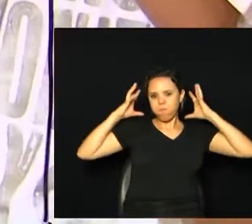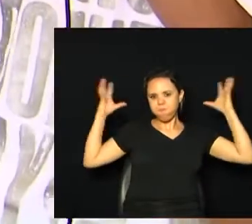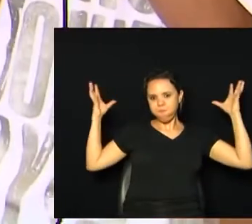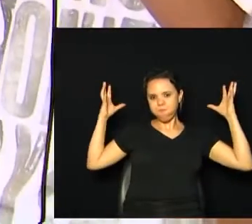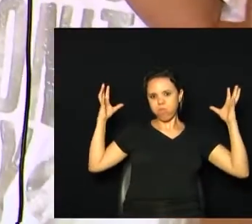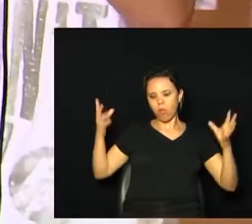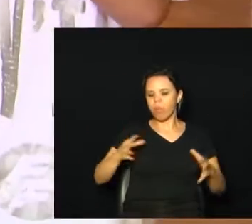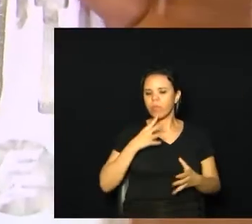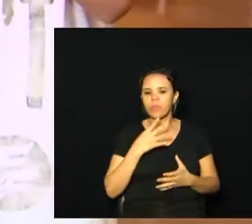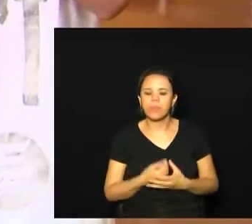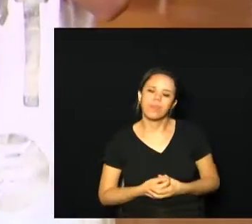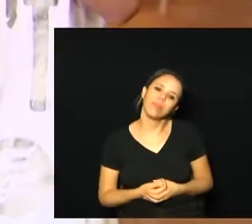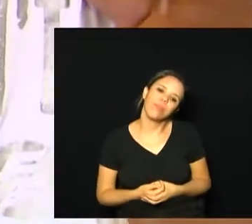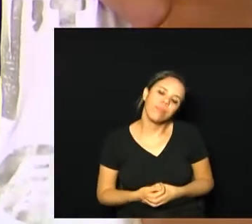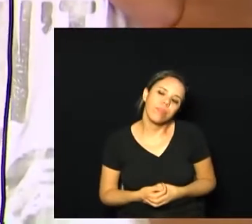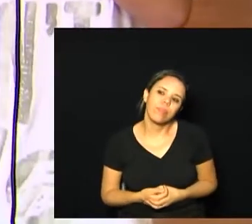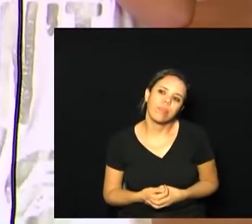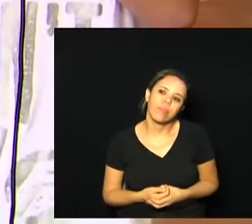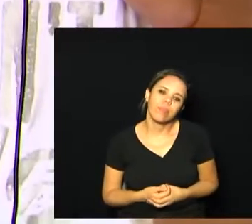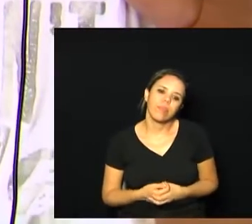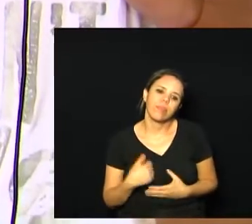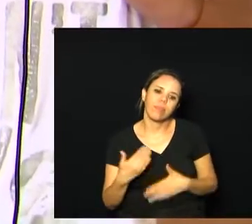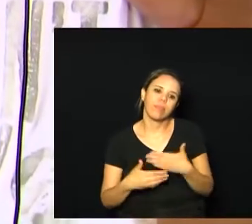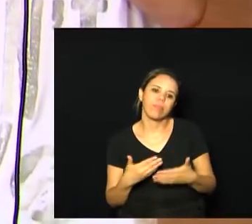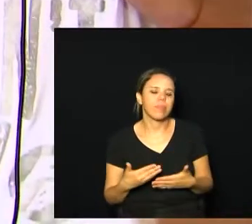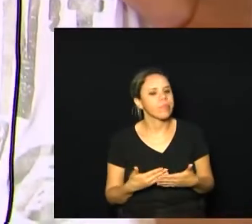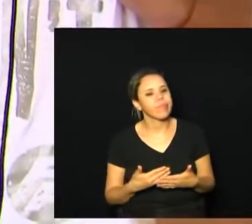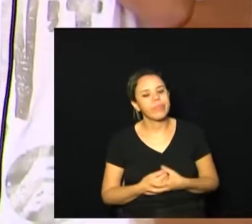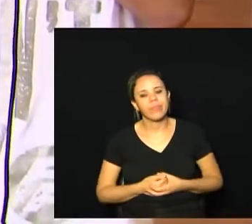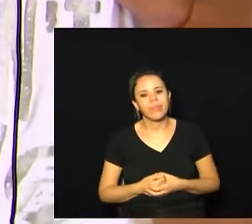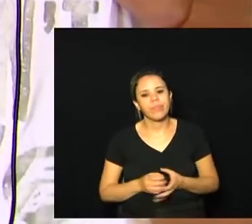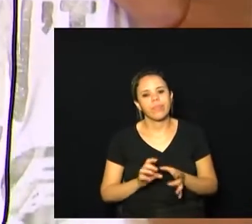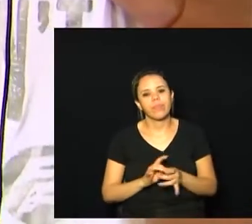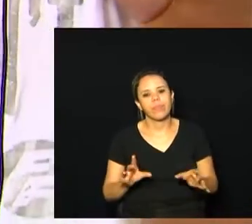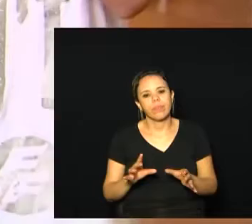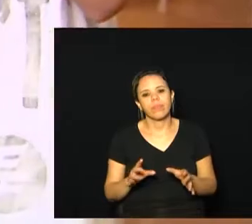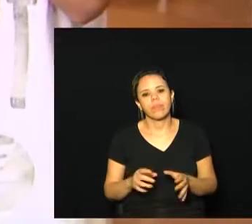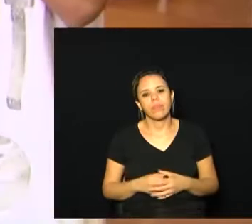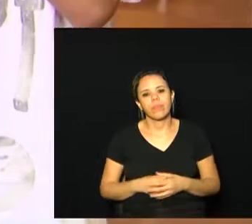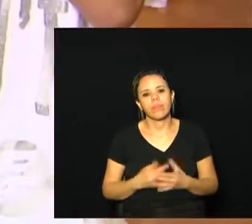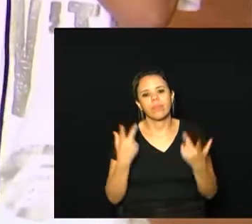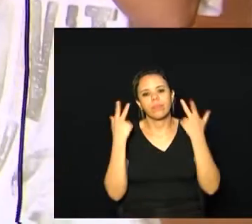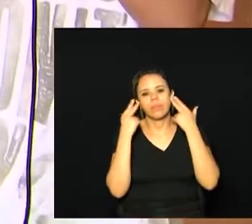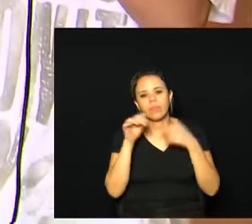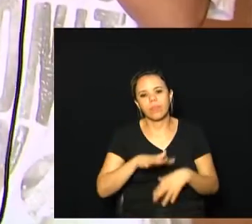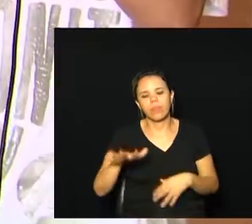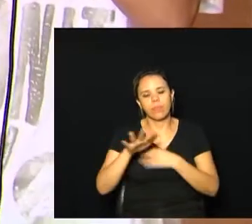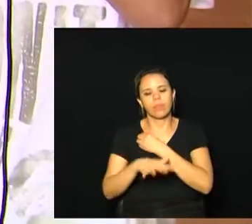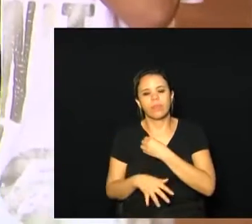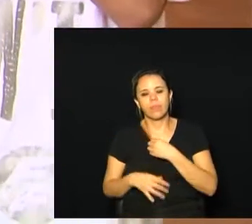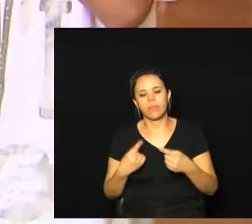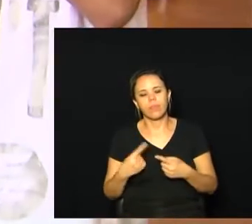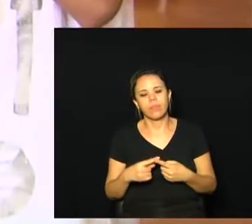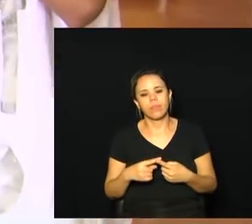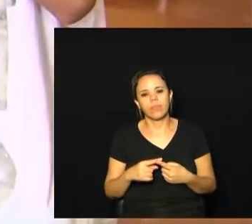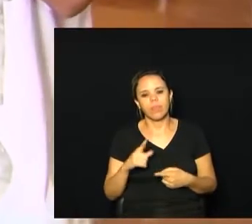como eles conhecem. Então, a tendência é, tipo, deixar esses salões mais comuns na sociedade, digamos assim, porque hoje